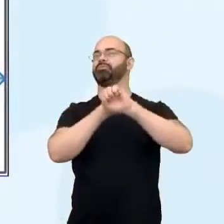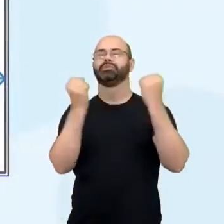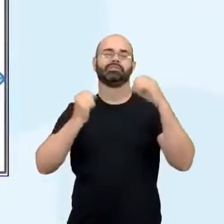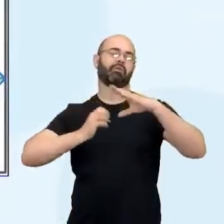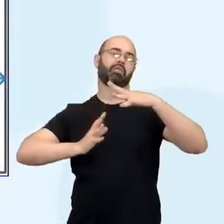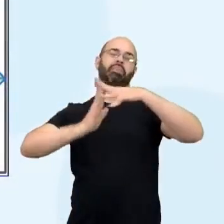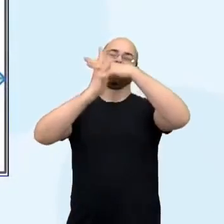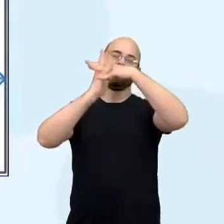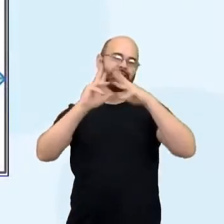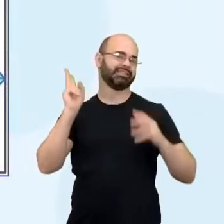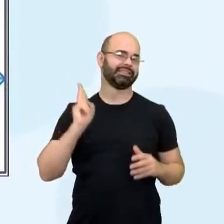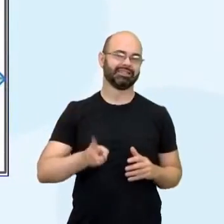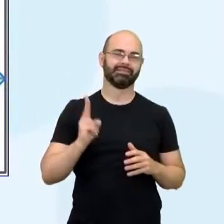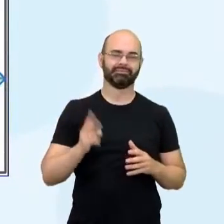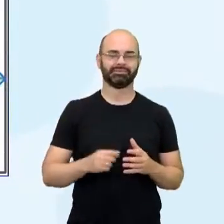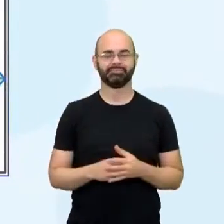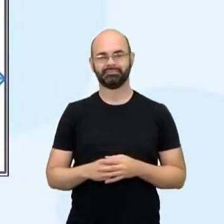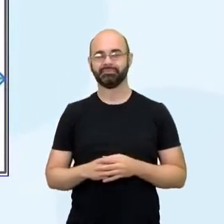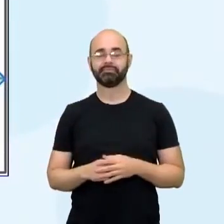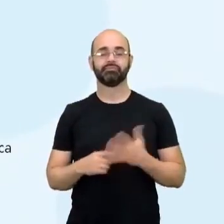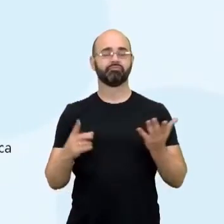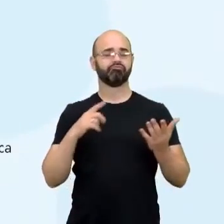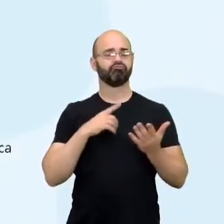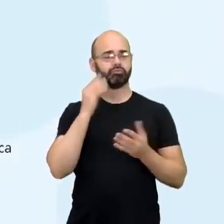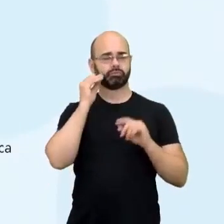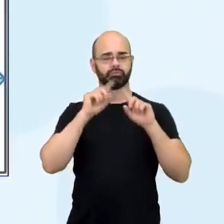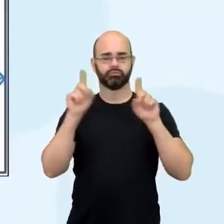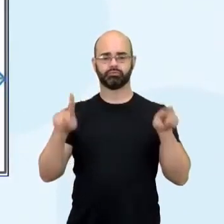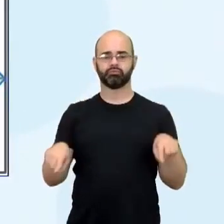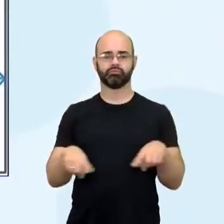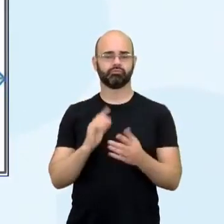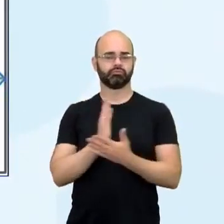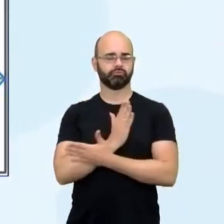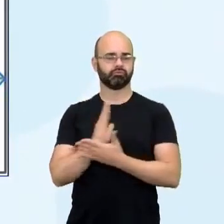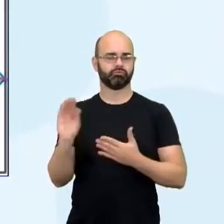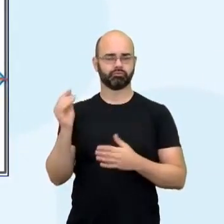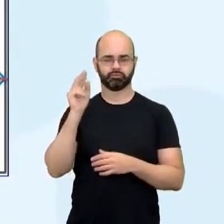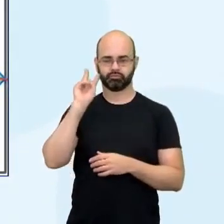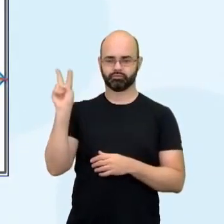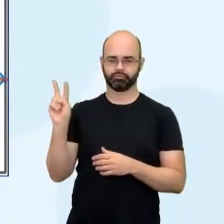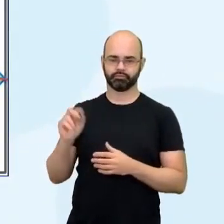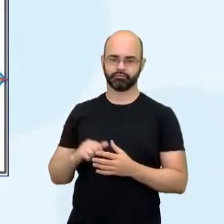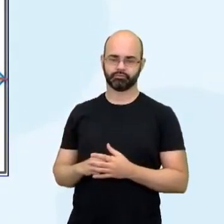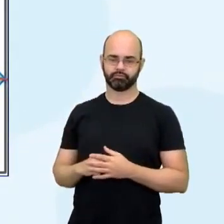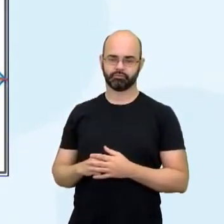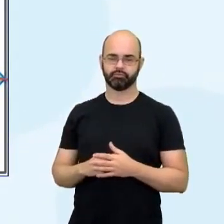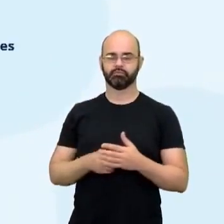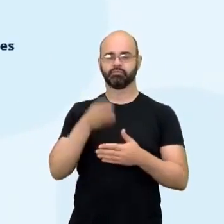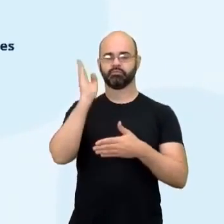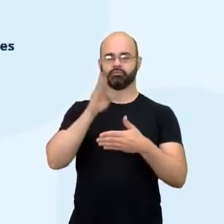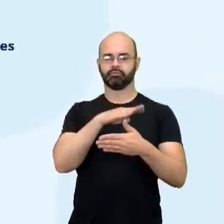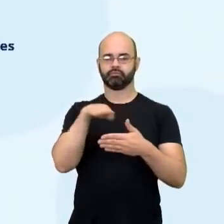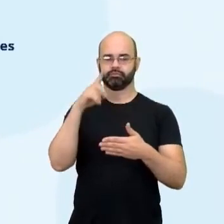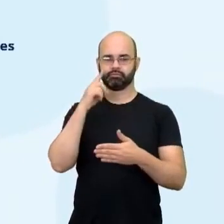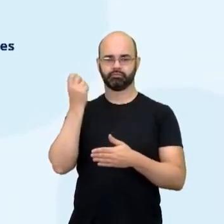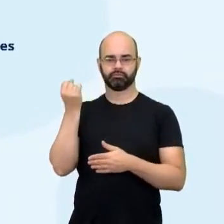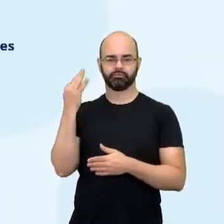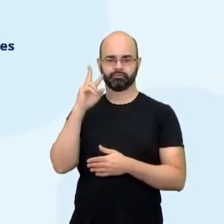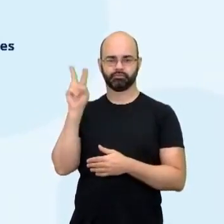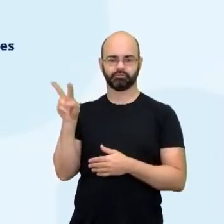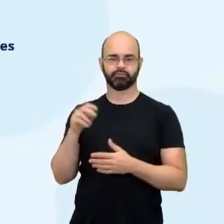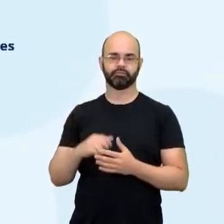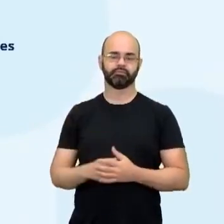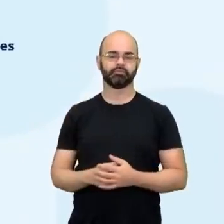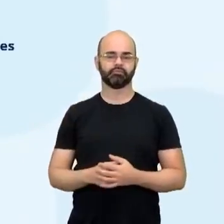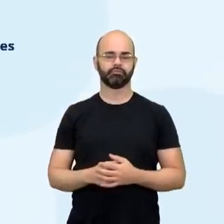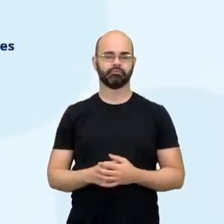da resolução? Então aqui o que eu fiz? Vamos dividir, né? Então aqui eu voltei, tá, olha lá. Dividir aí as peças. E aí o que